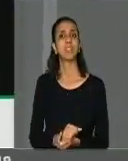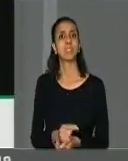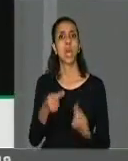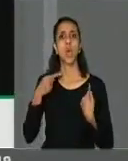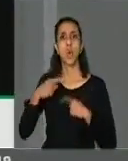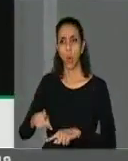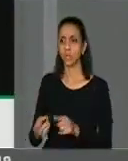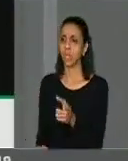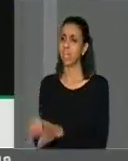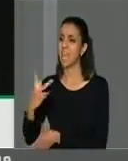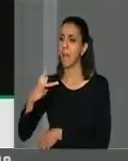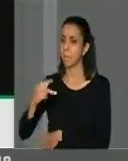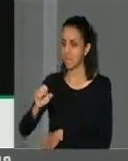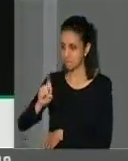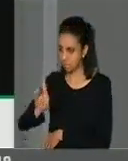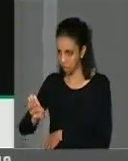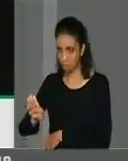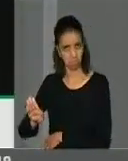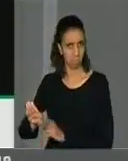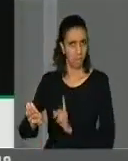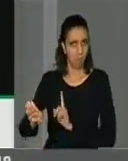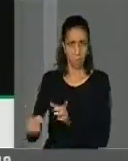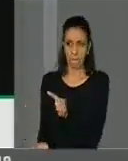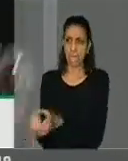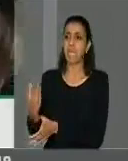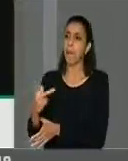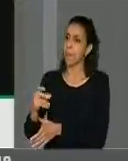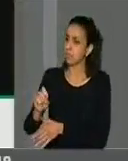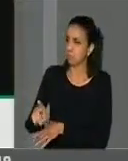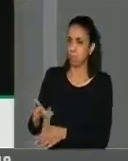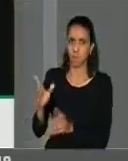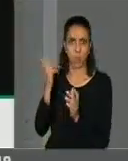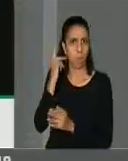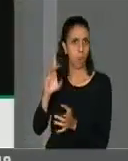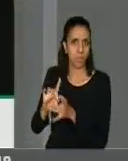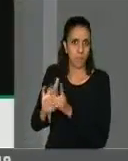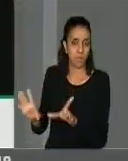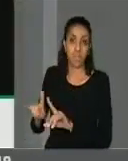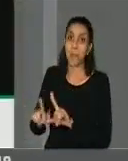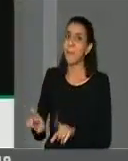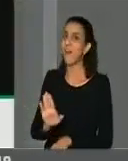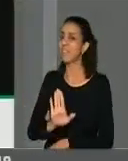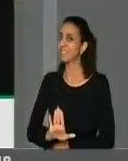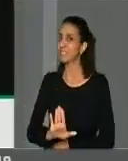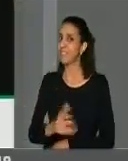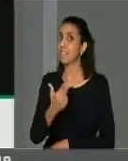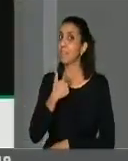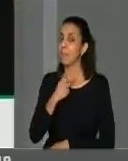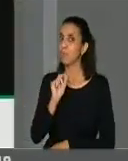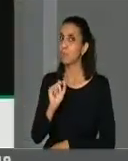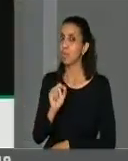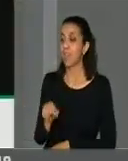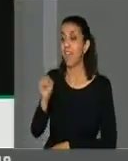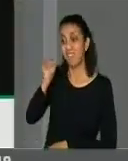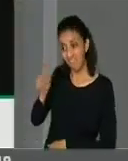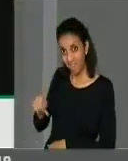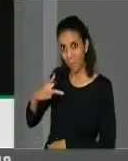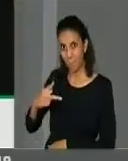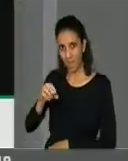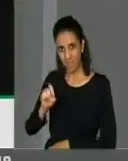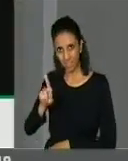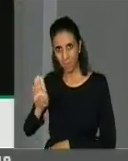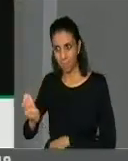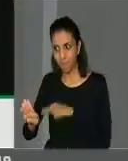do PSDB, é um processo democrático. O que não pode é esses